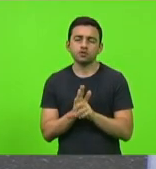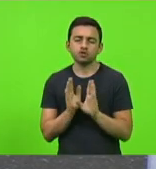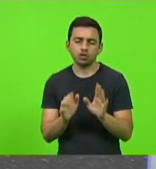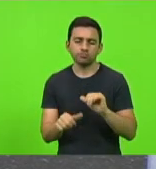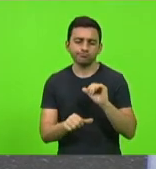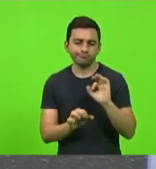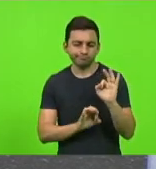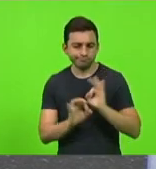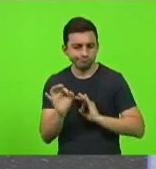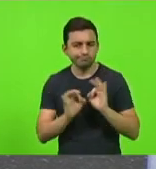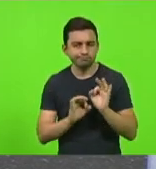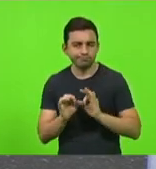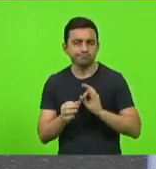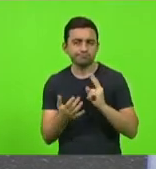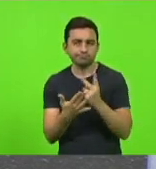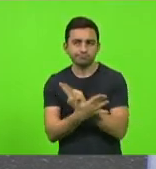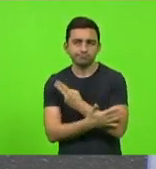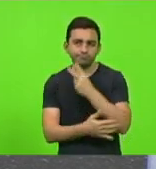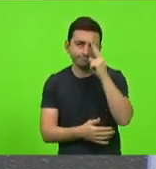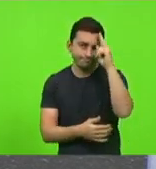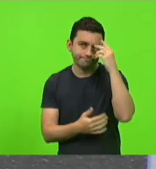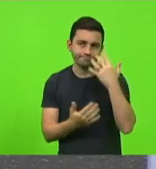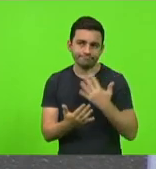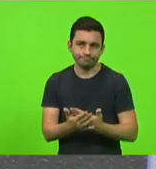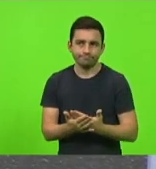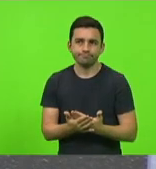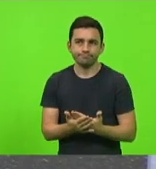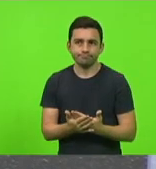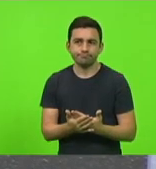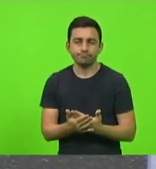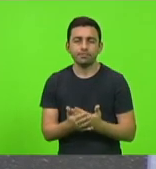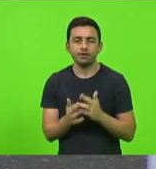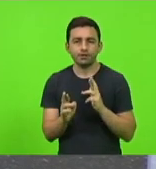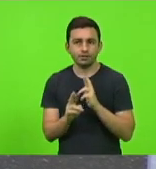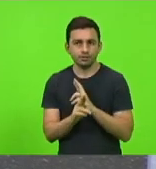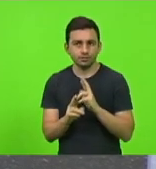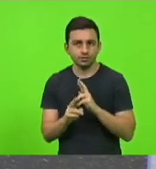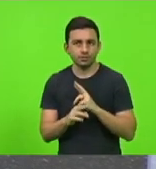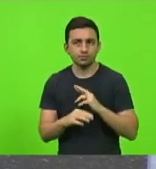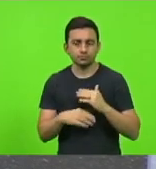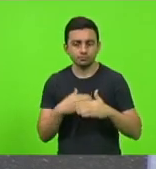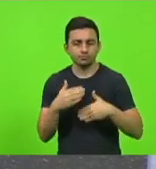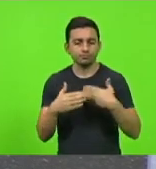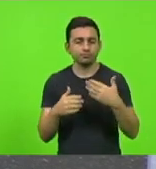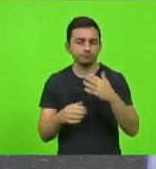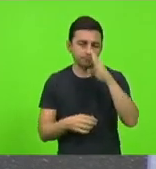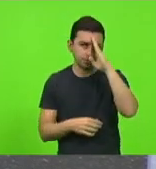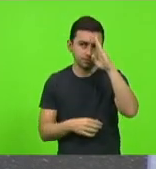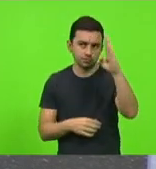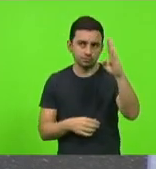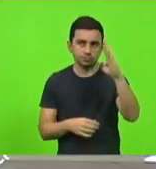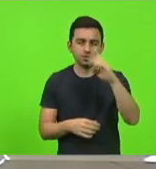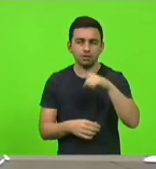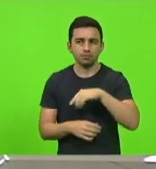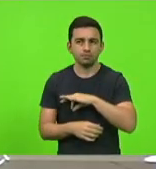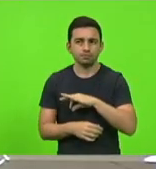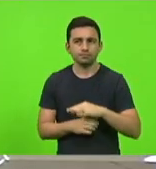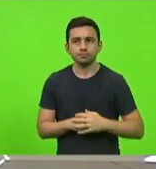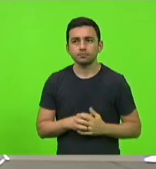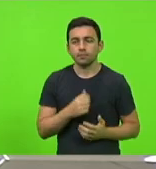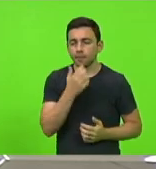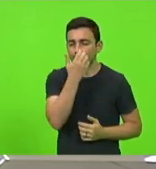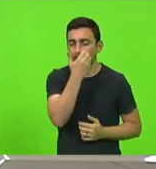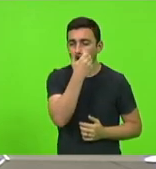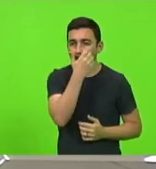erro histórico em relação às carreiras, especialmente dos praças. Esse projeto, para que os senhores e